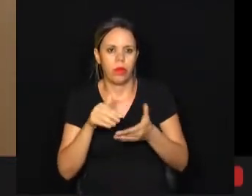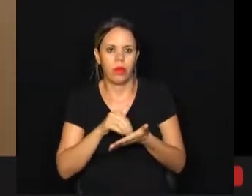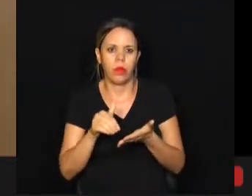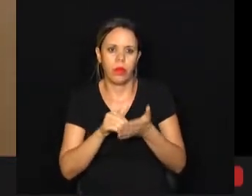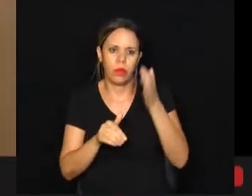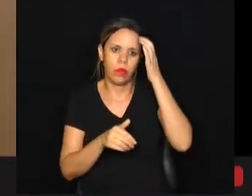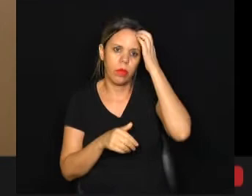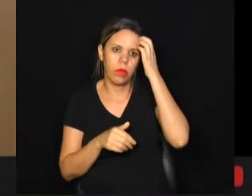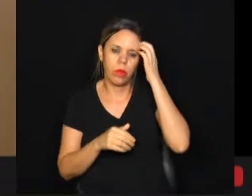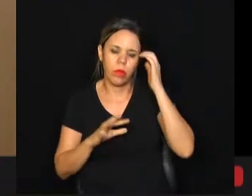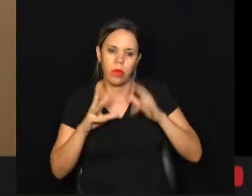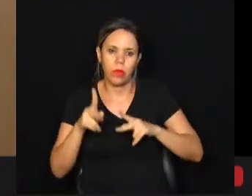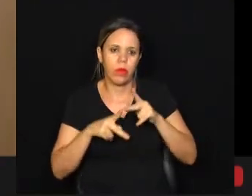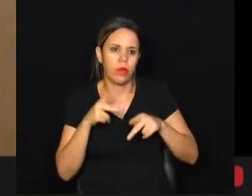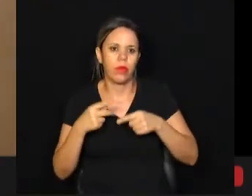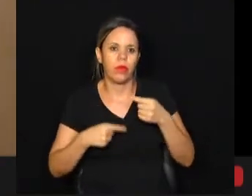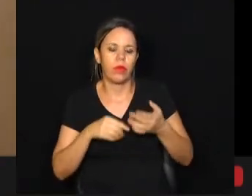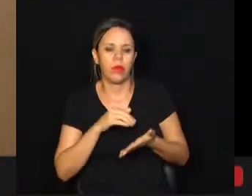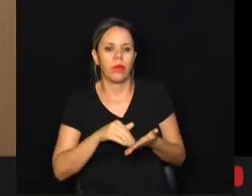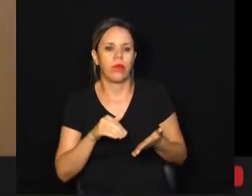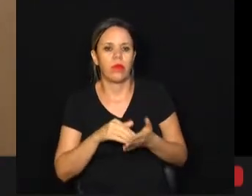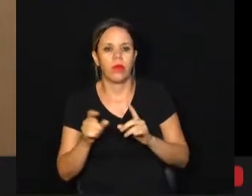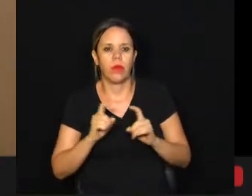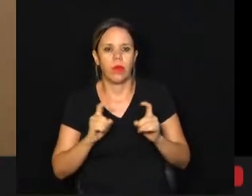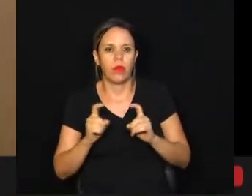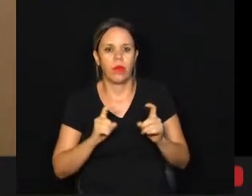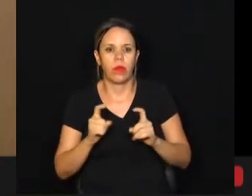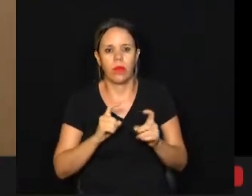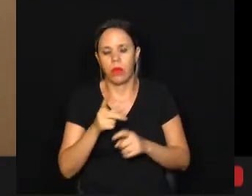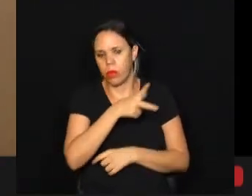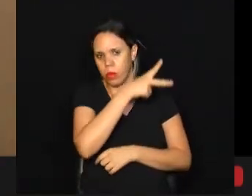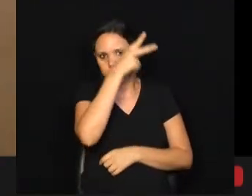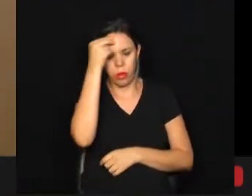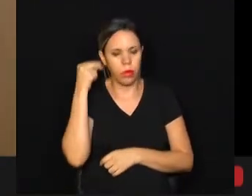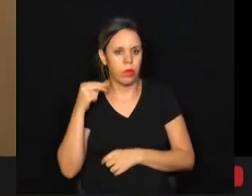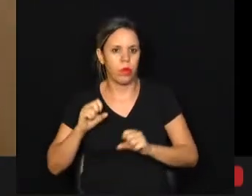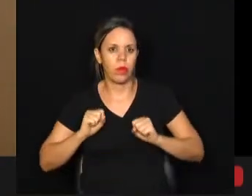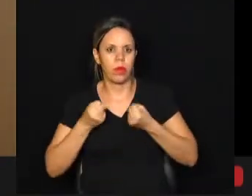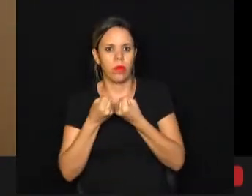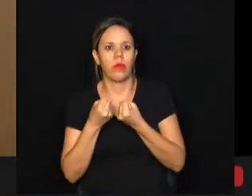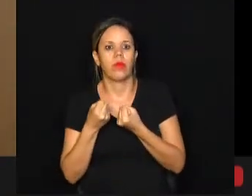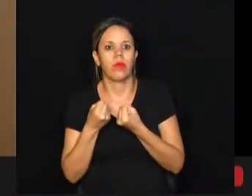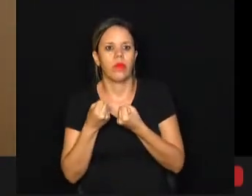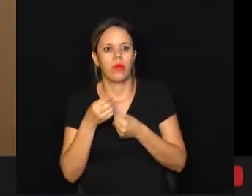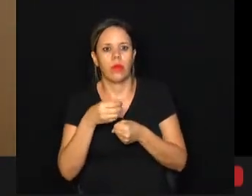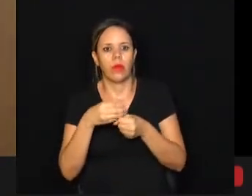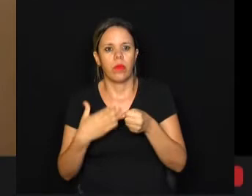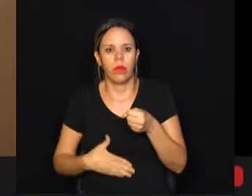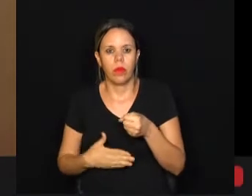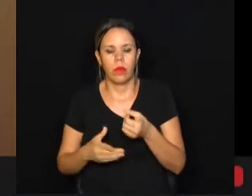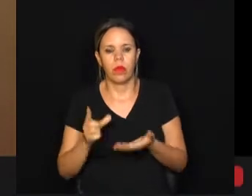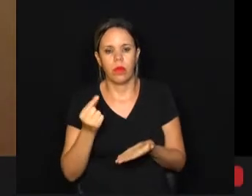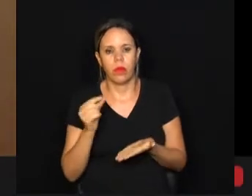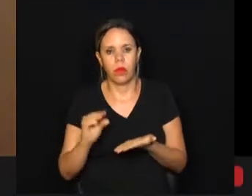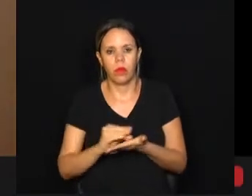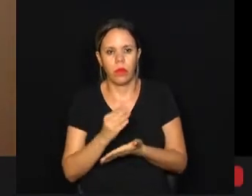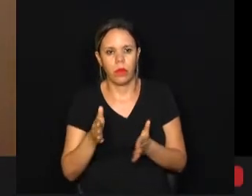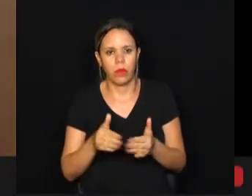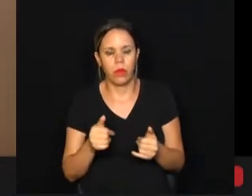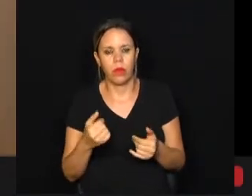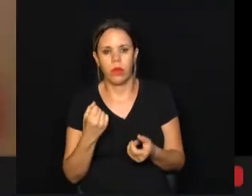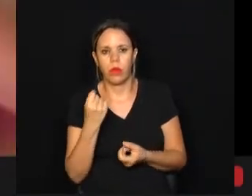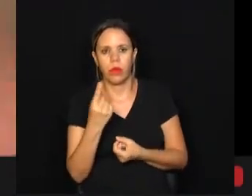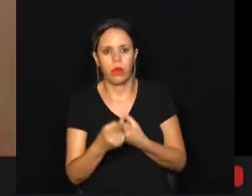secretarias. Todas as secretarias se reúnem com o prefeito. Todas elas defendem a sua pauta e recursos.